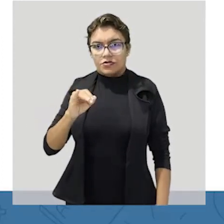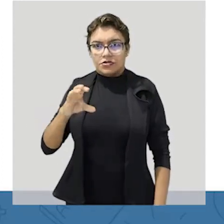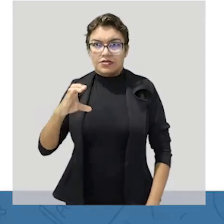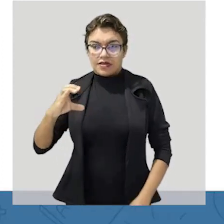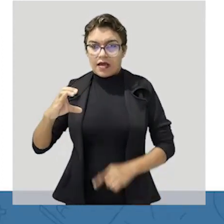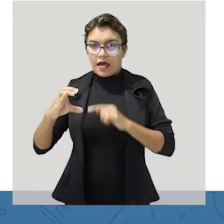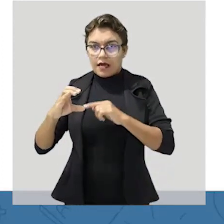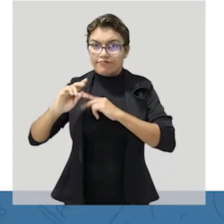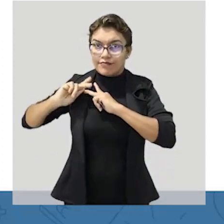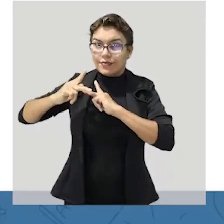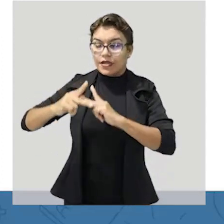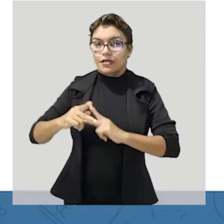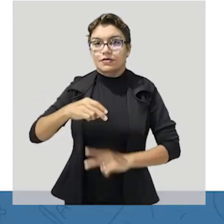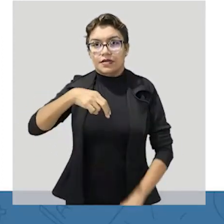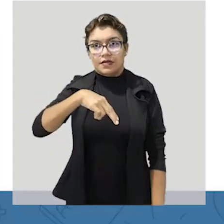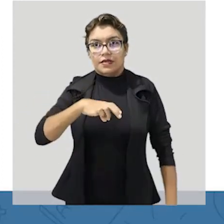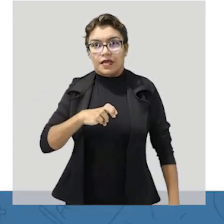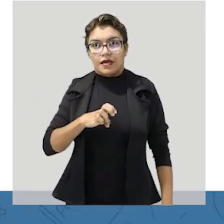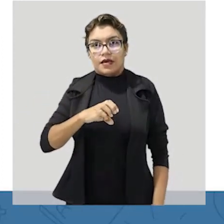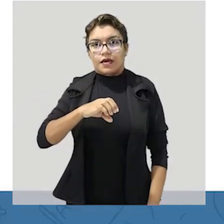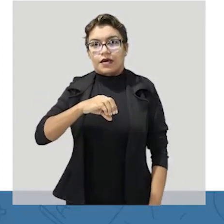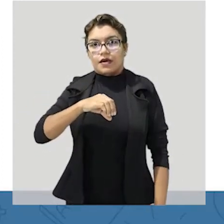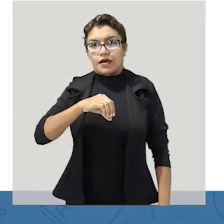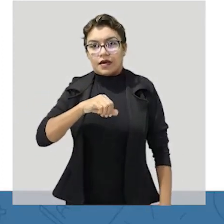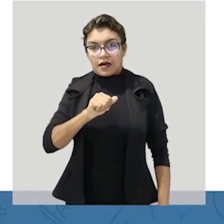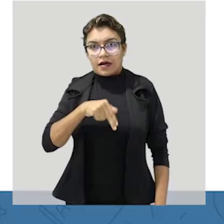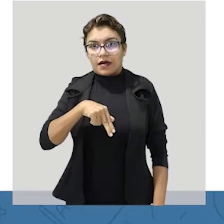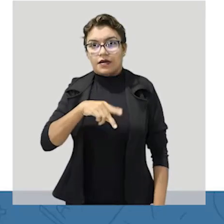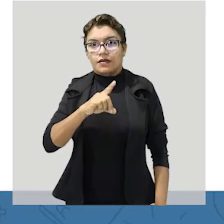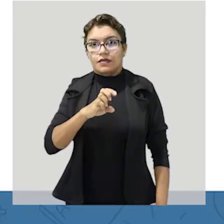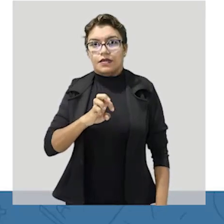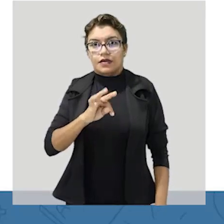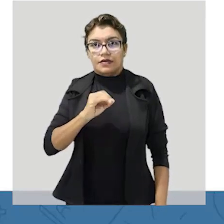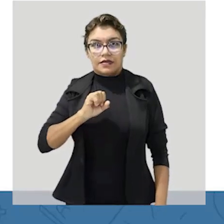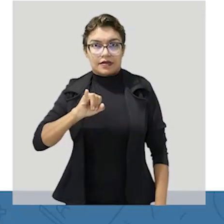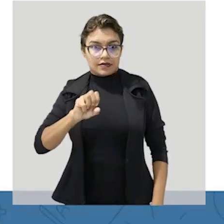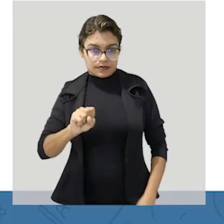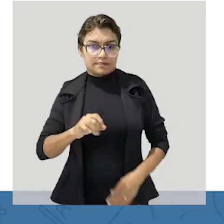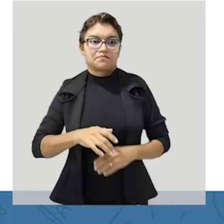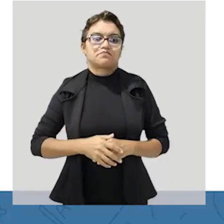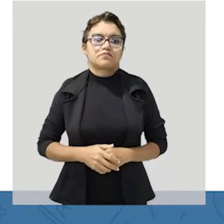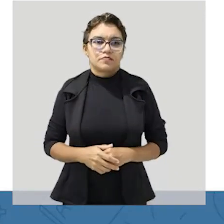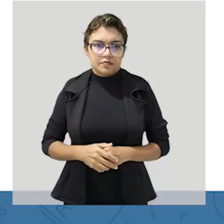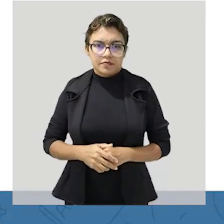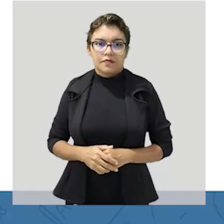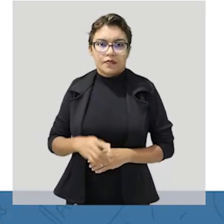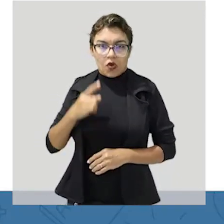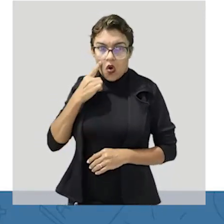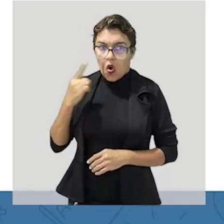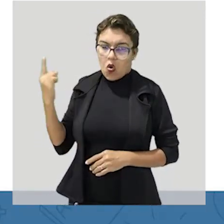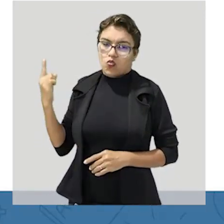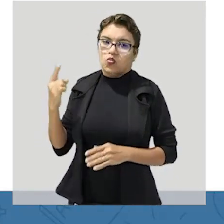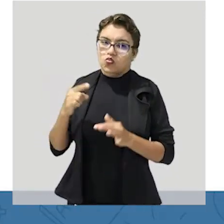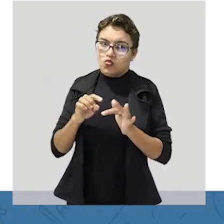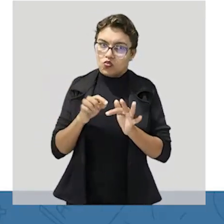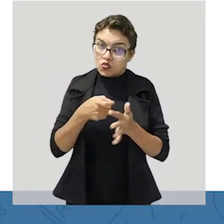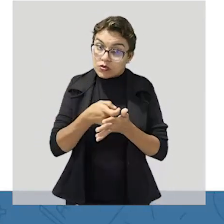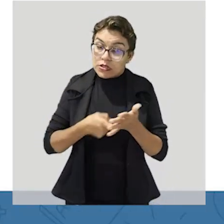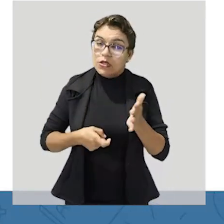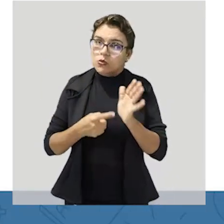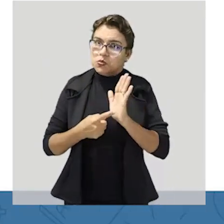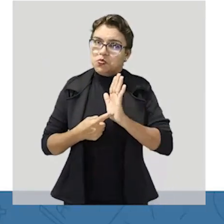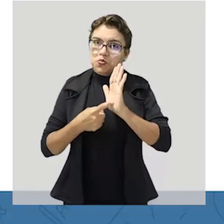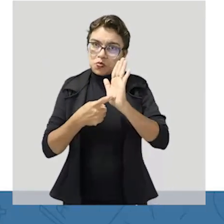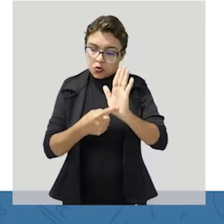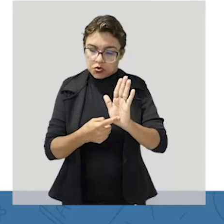do homem, de onde ele vem, né? Vem da descendência do macaco. Existe essa teoria. E